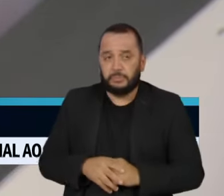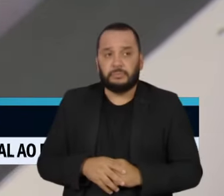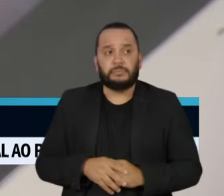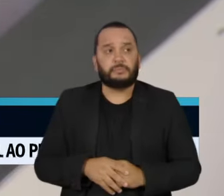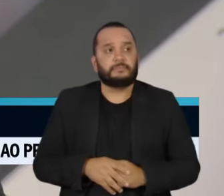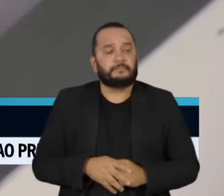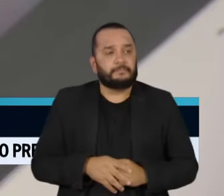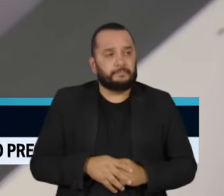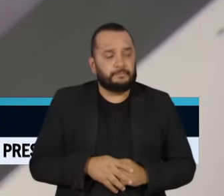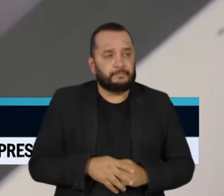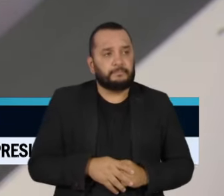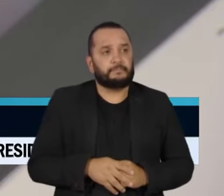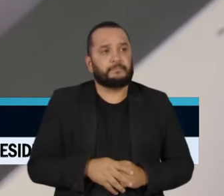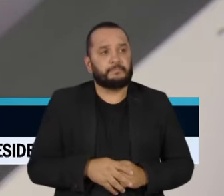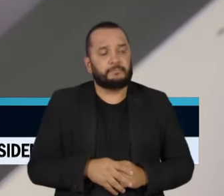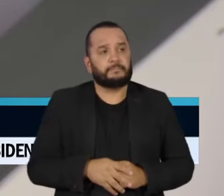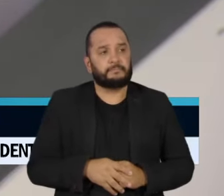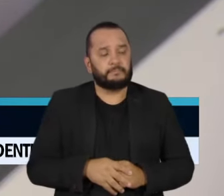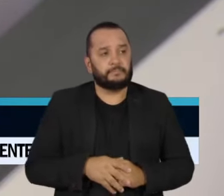tá acontecendo uma...